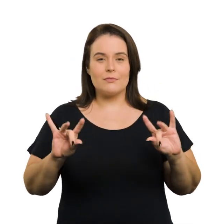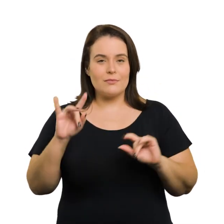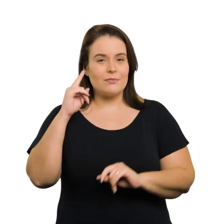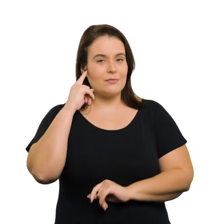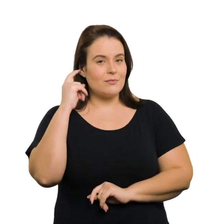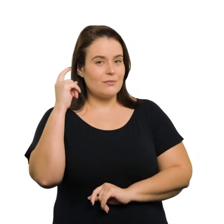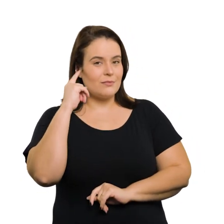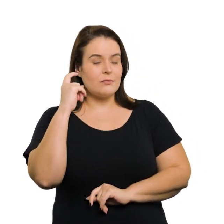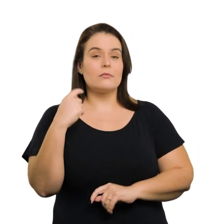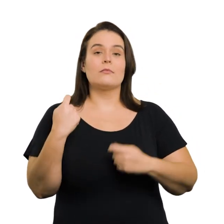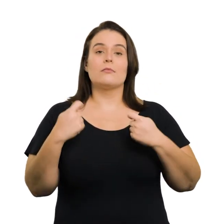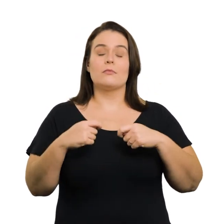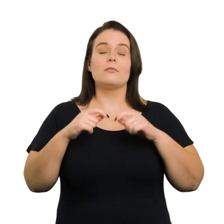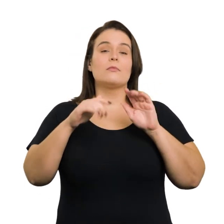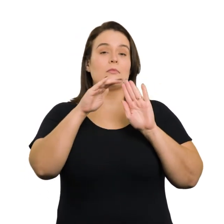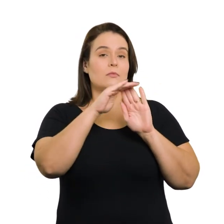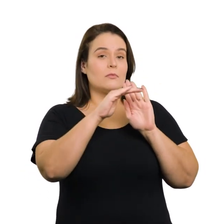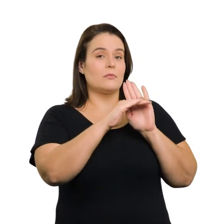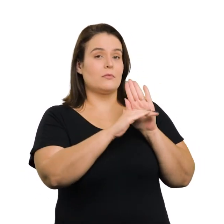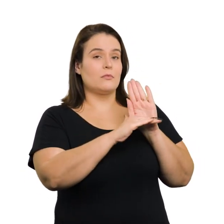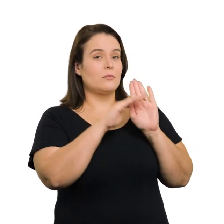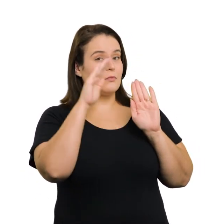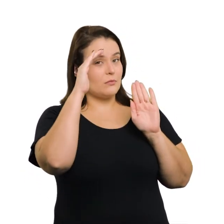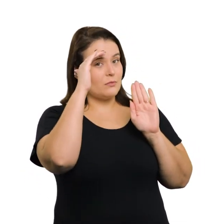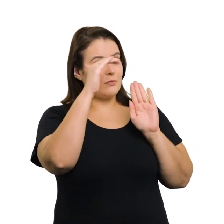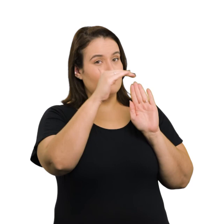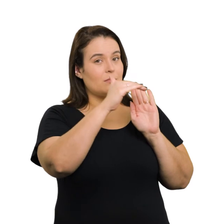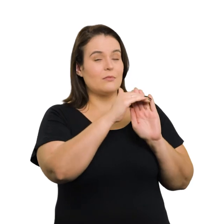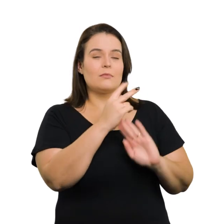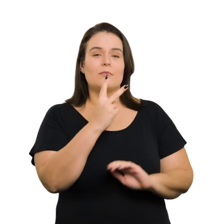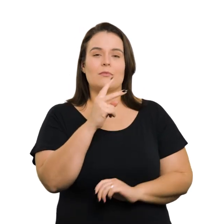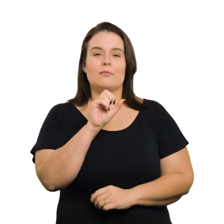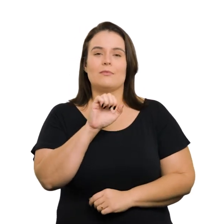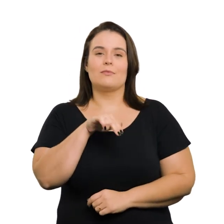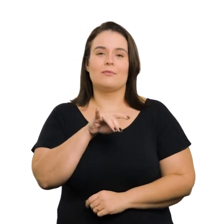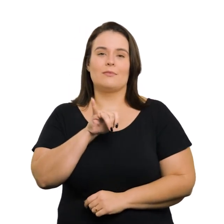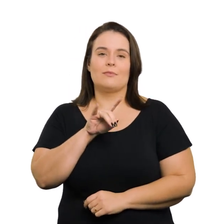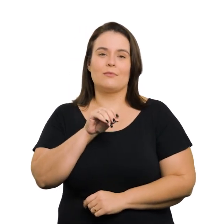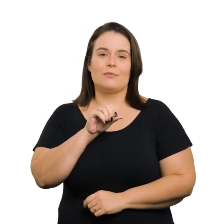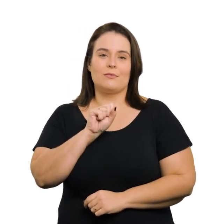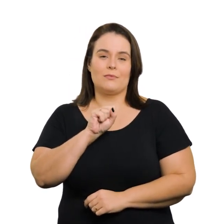contrastes visuais, táteis e sonoros deve estar de acordo com o